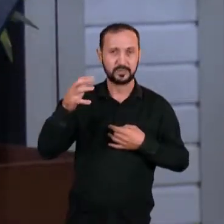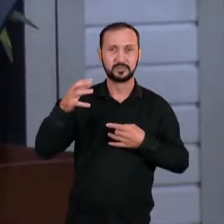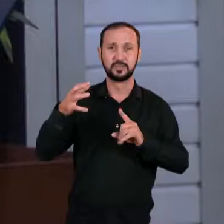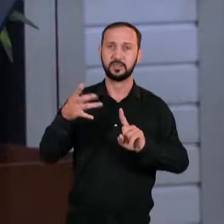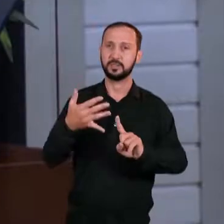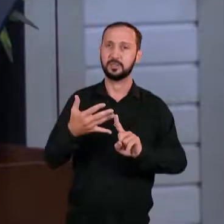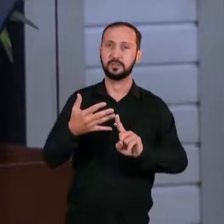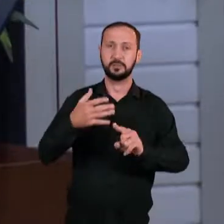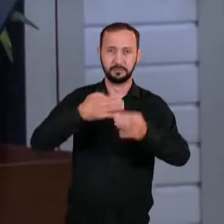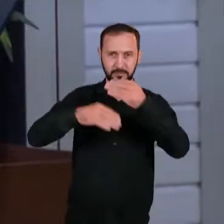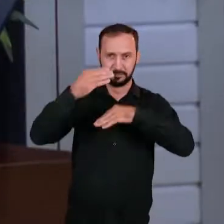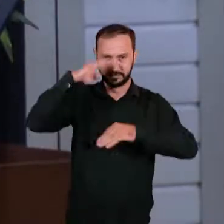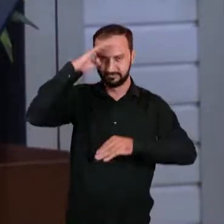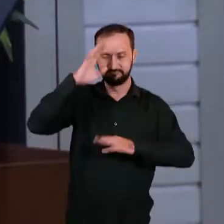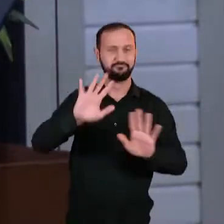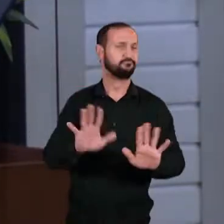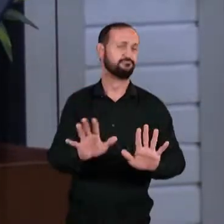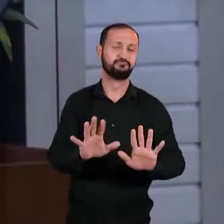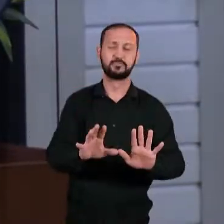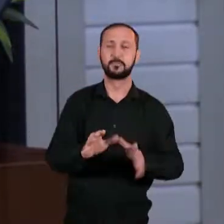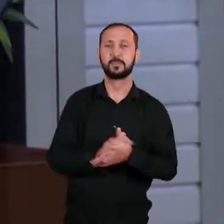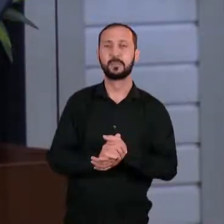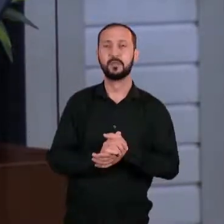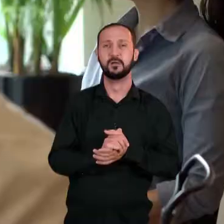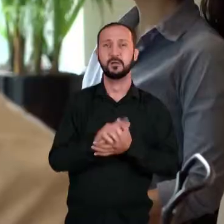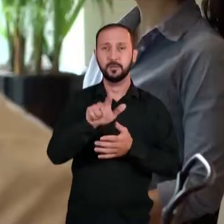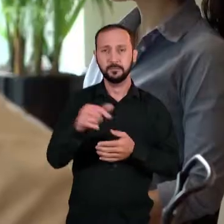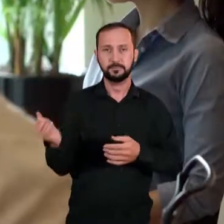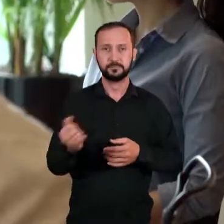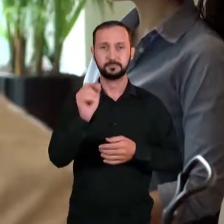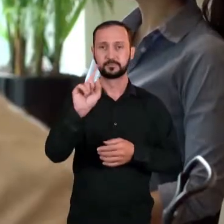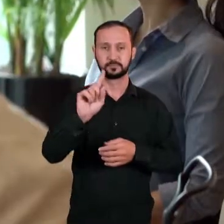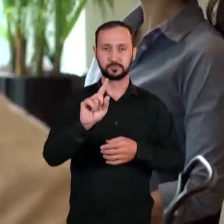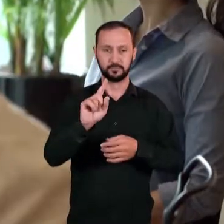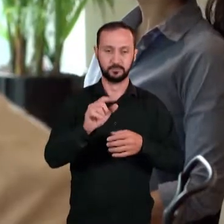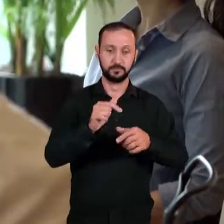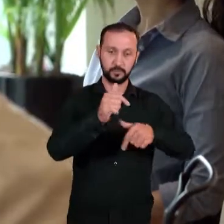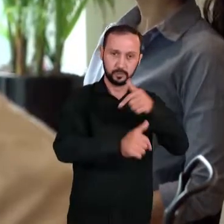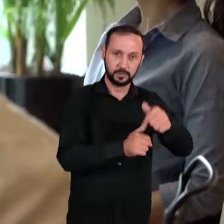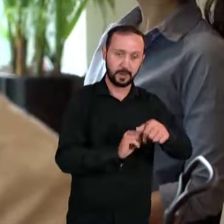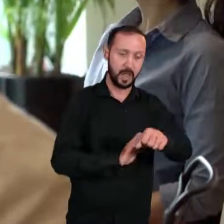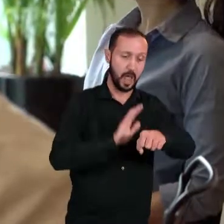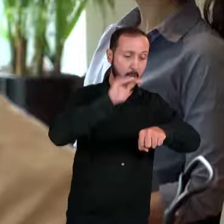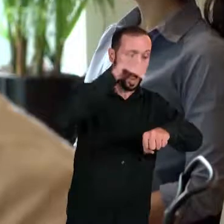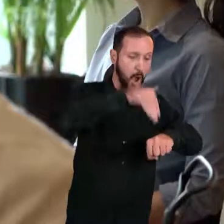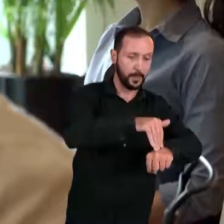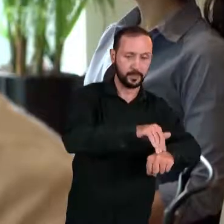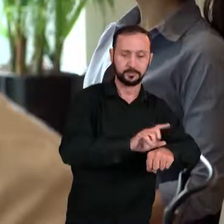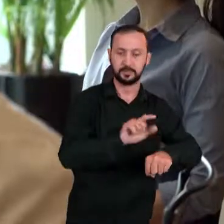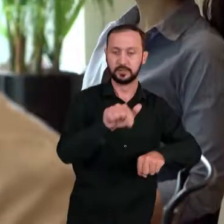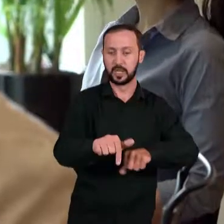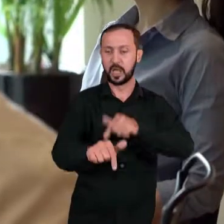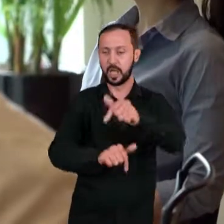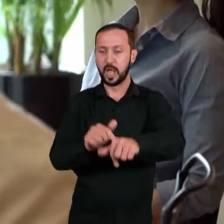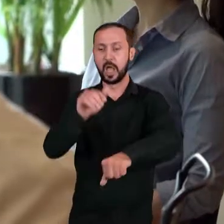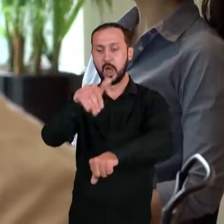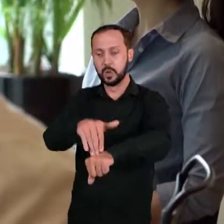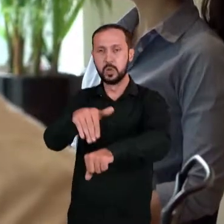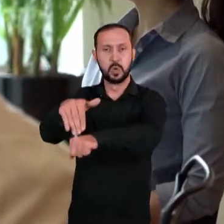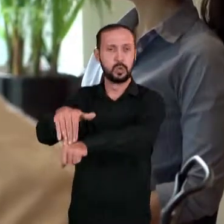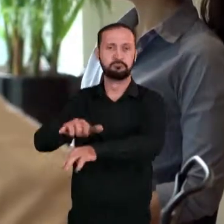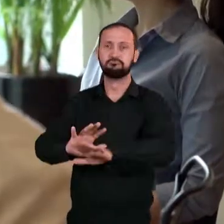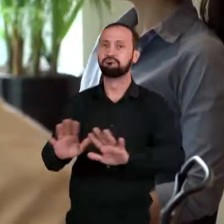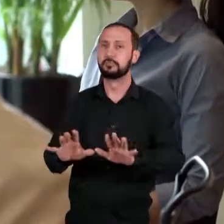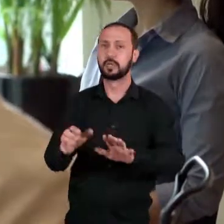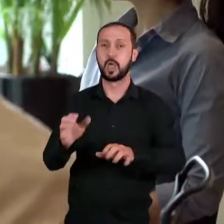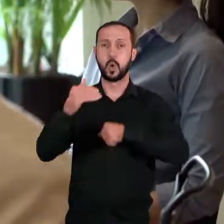a gente sabe? Que isso é bastante importante, assim, não é culpa do emprego, não é culpa do trabalho, como não é culpa da pessoa que